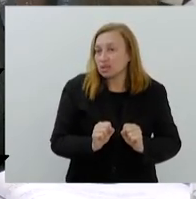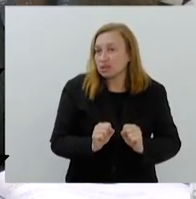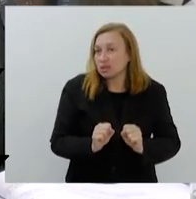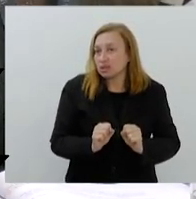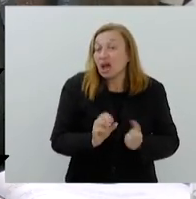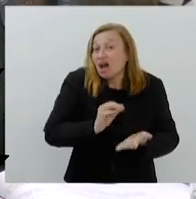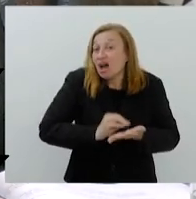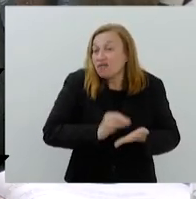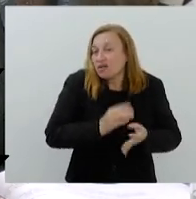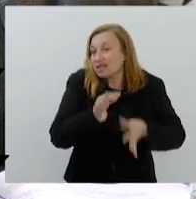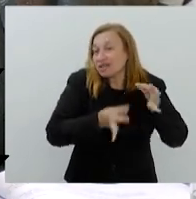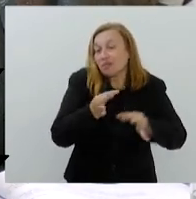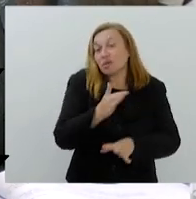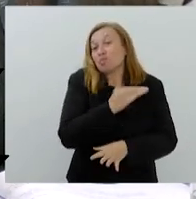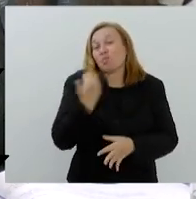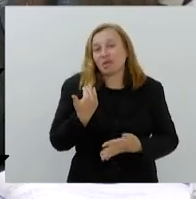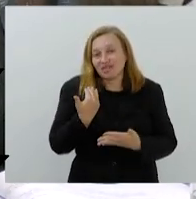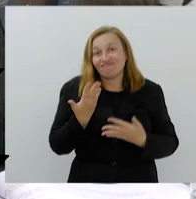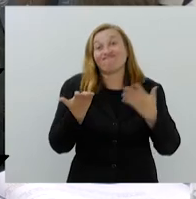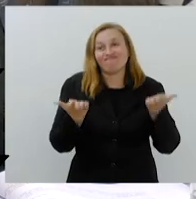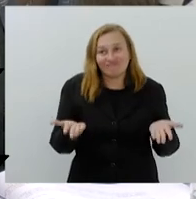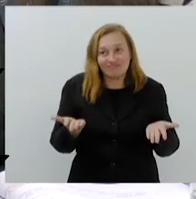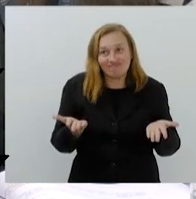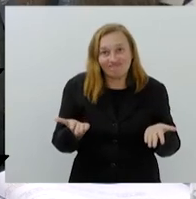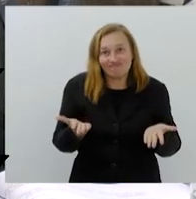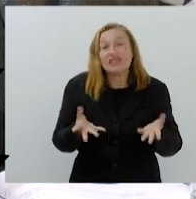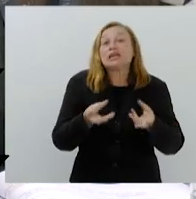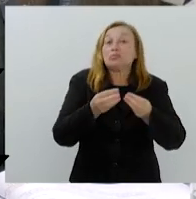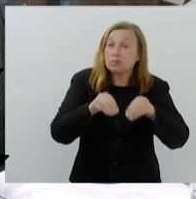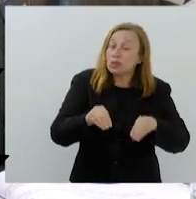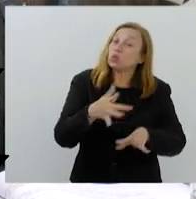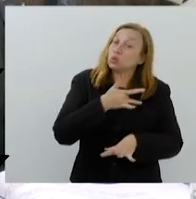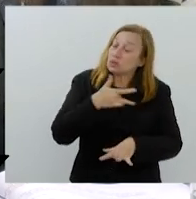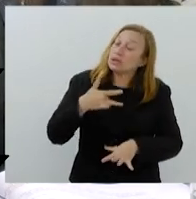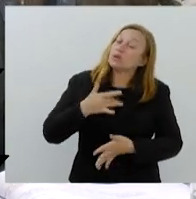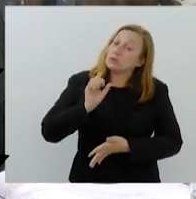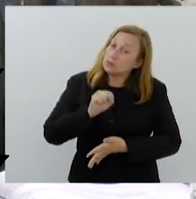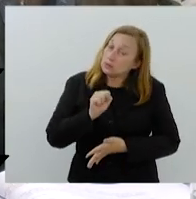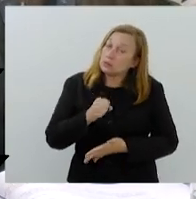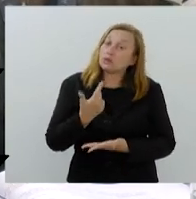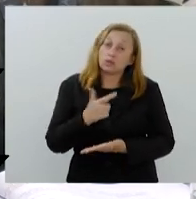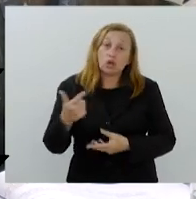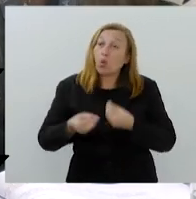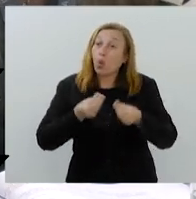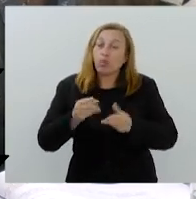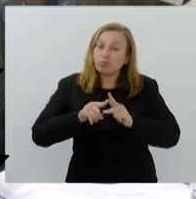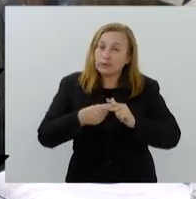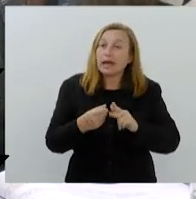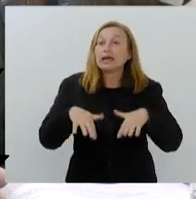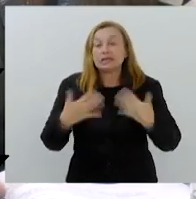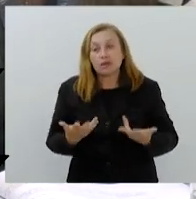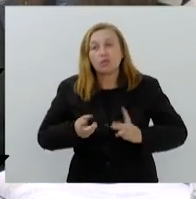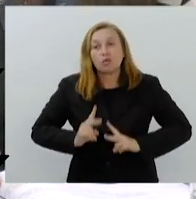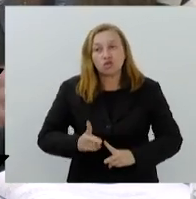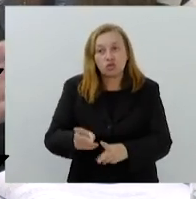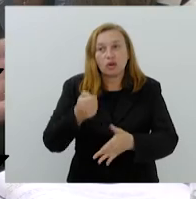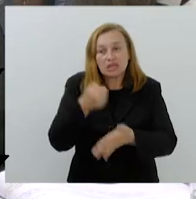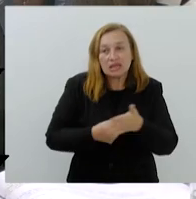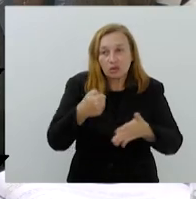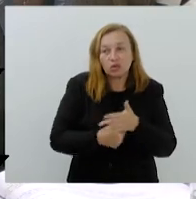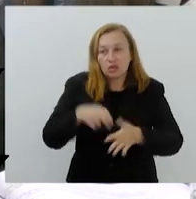ausência do tratamento à morte. Né? E há danos, de fato, esses sim, irreparáveis. Então, nós vamos continuar essa luta,